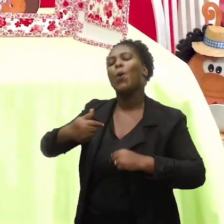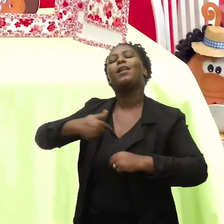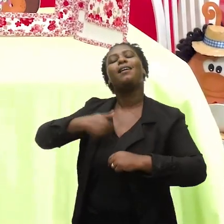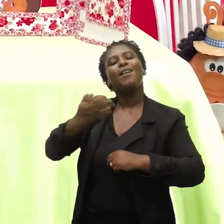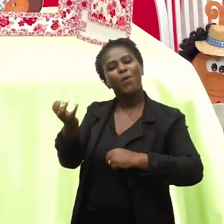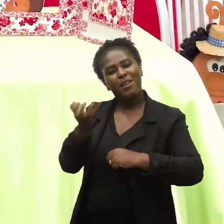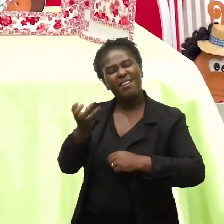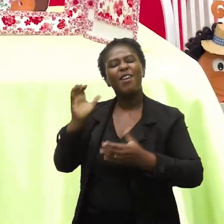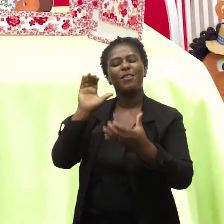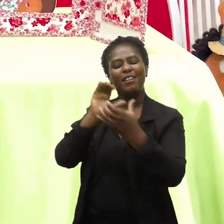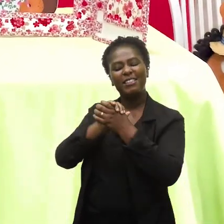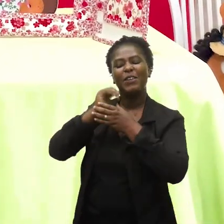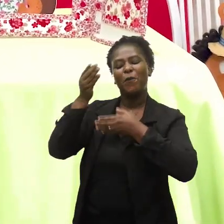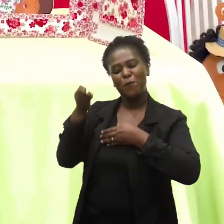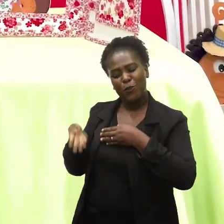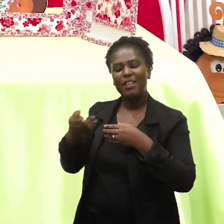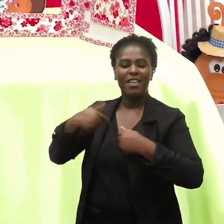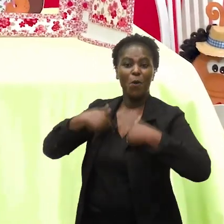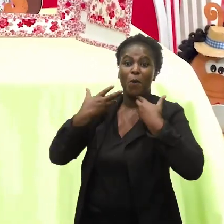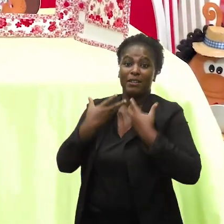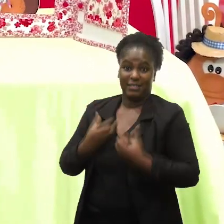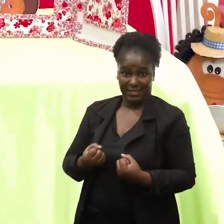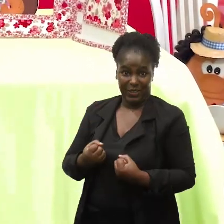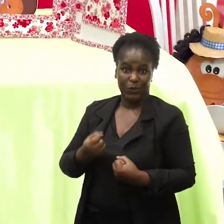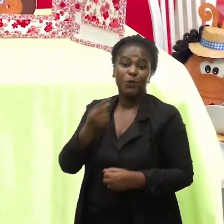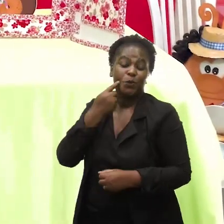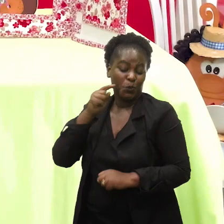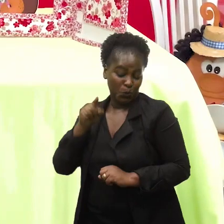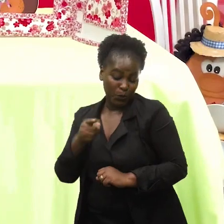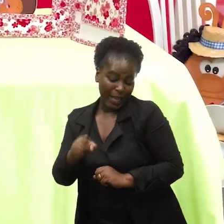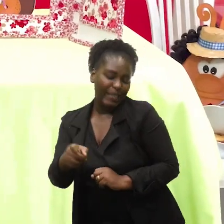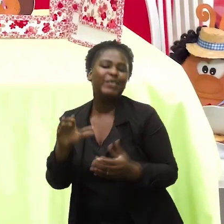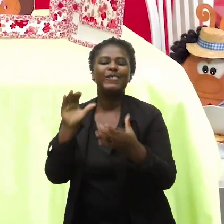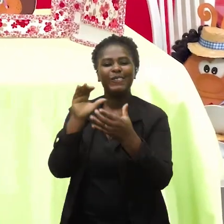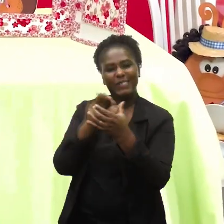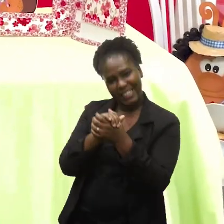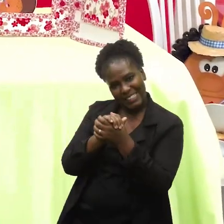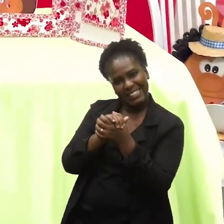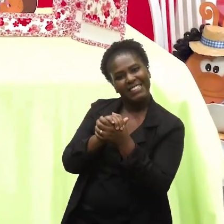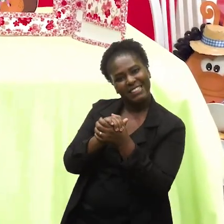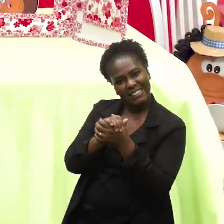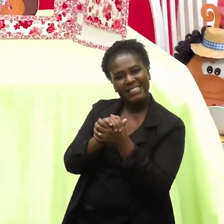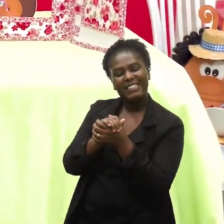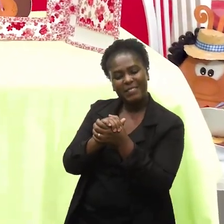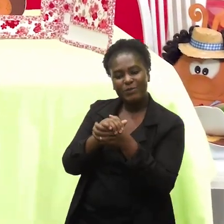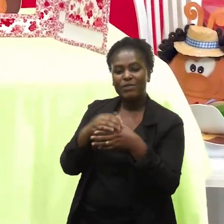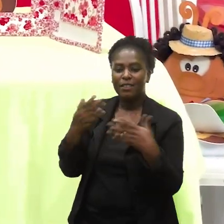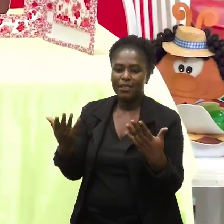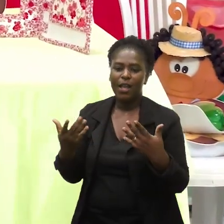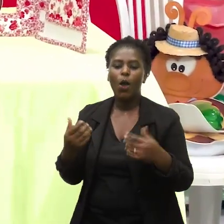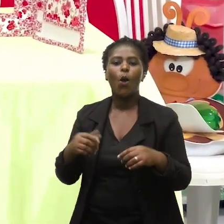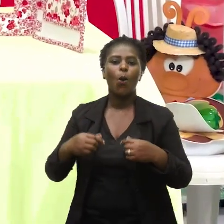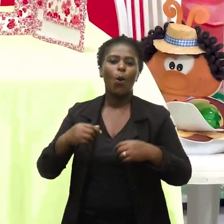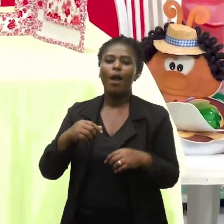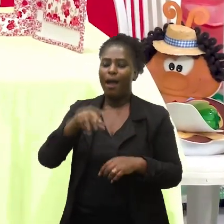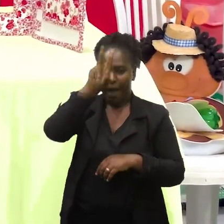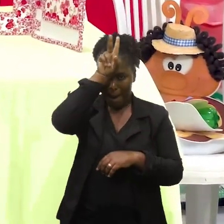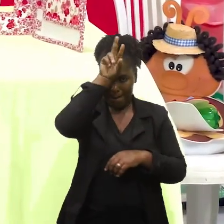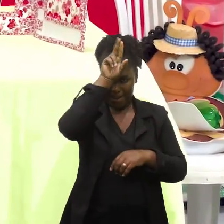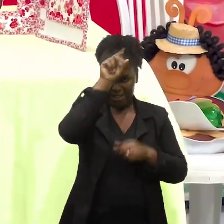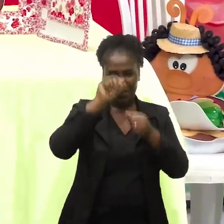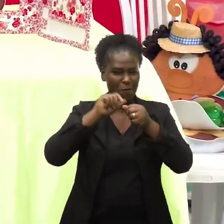vou me casar. Aí a baratinha foi, vestiu seu